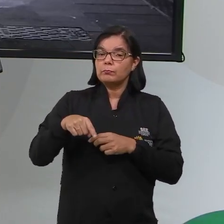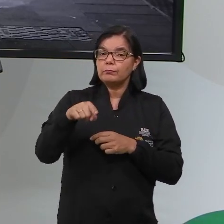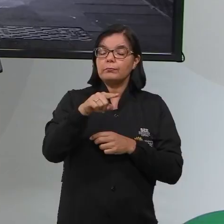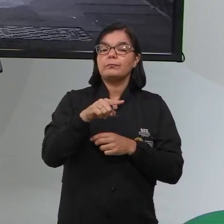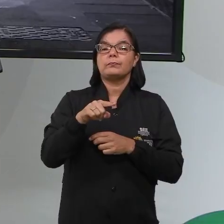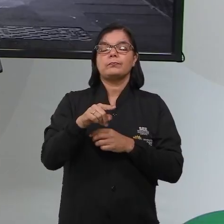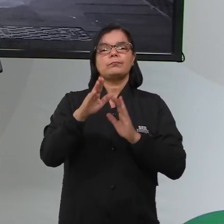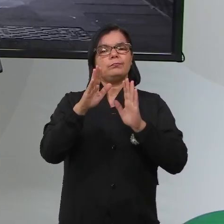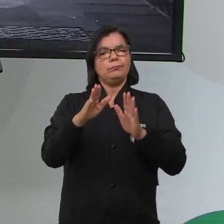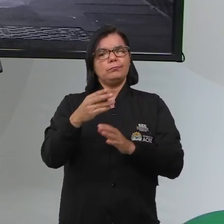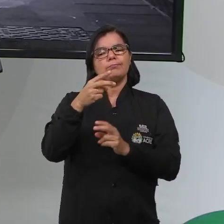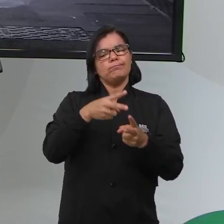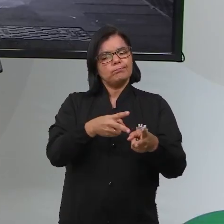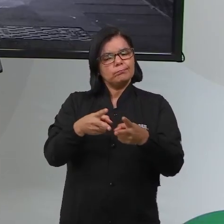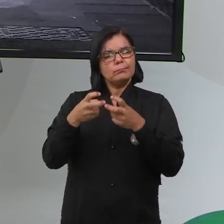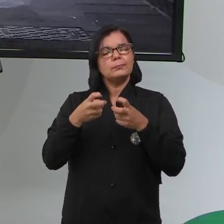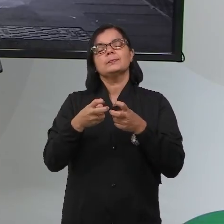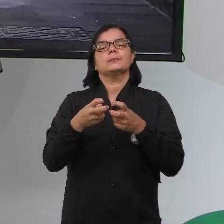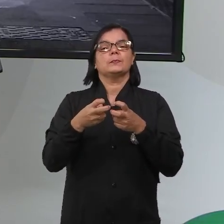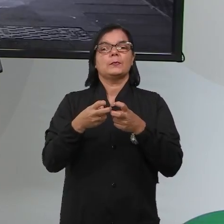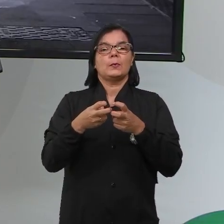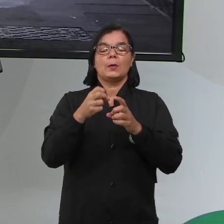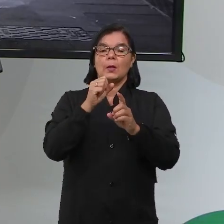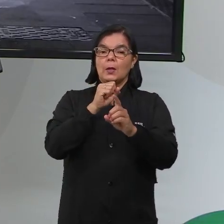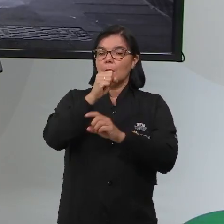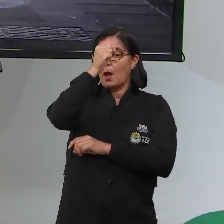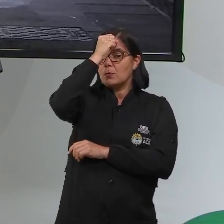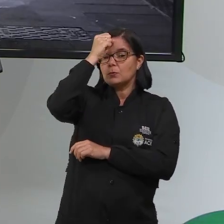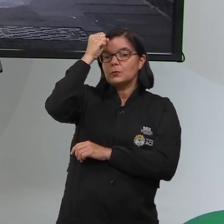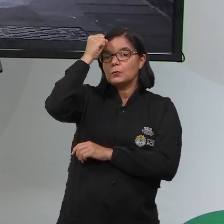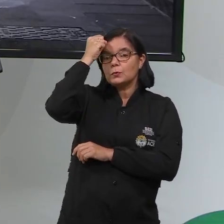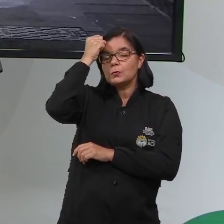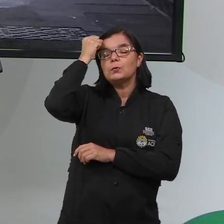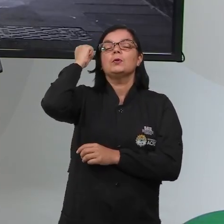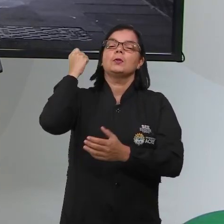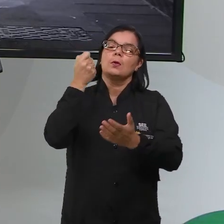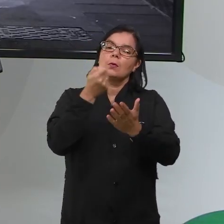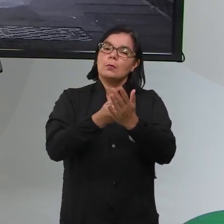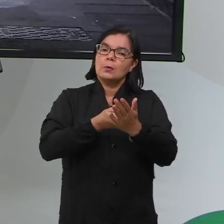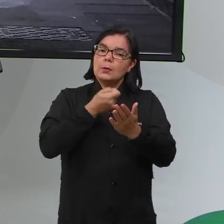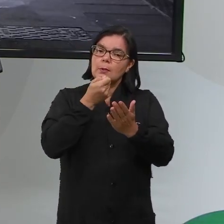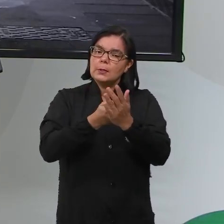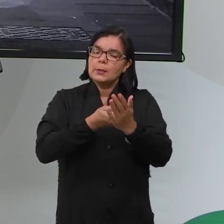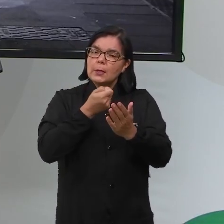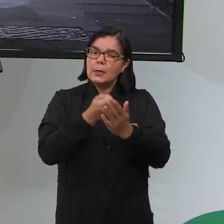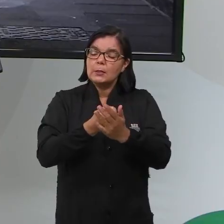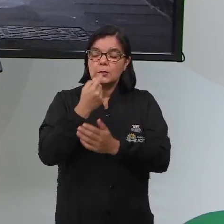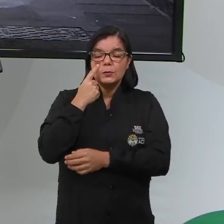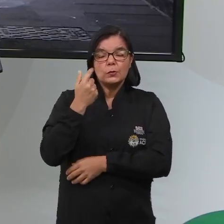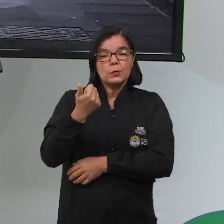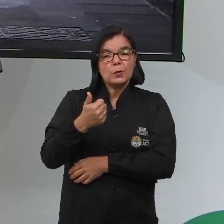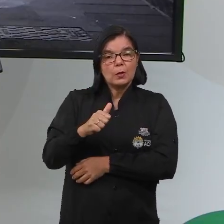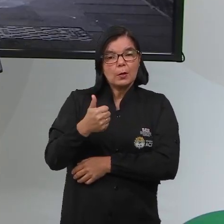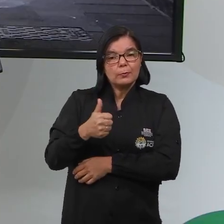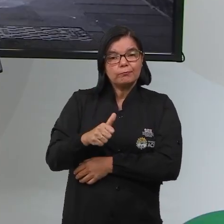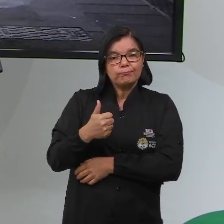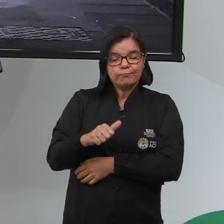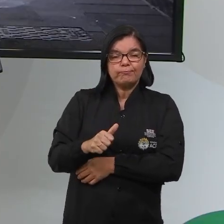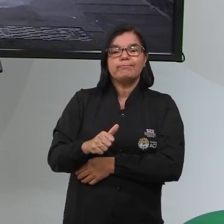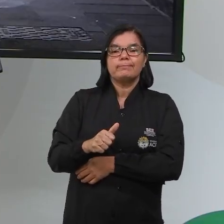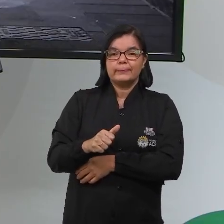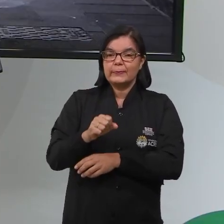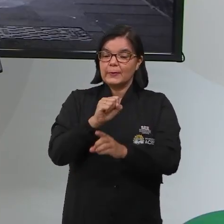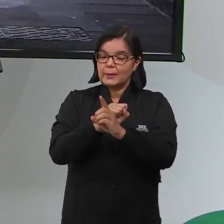vocês, já deu para perceber que a sociologia, ela exige uma análise a respeito das